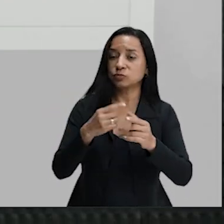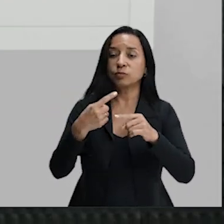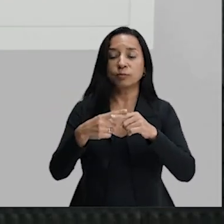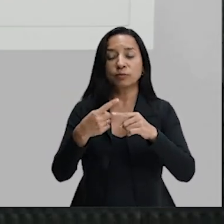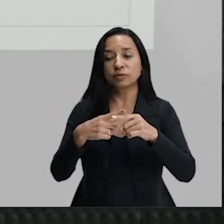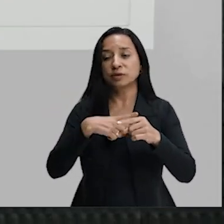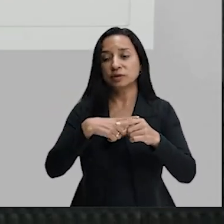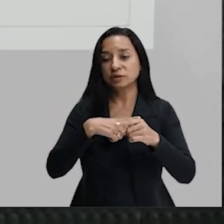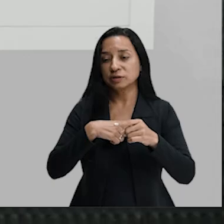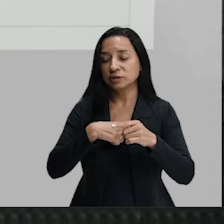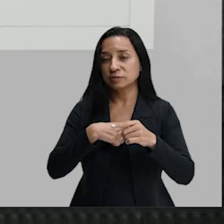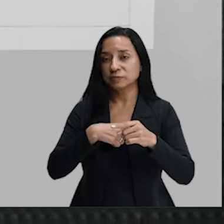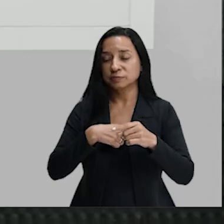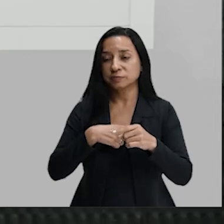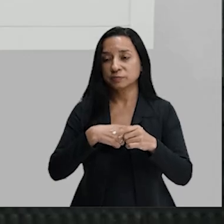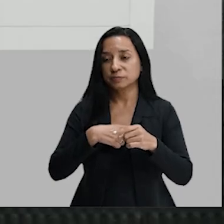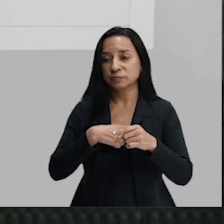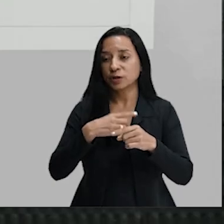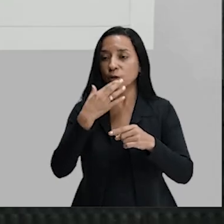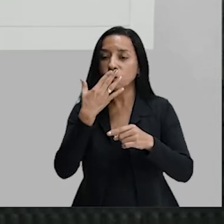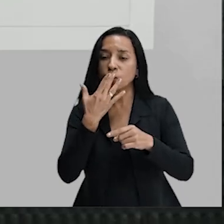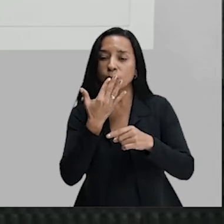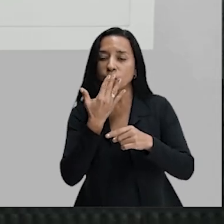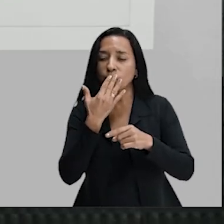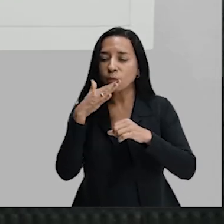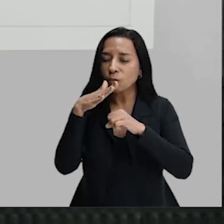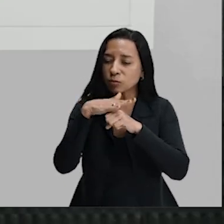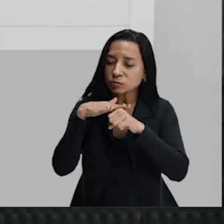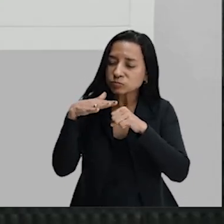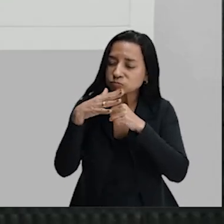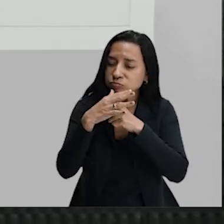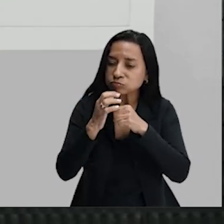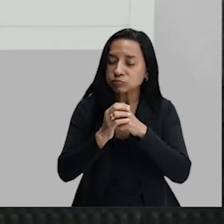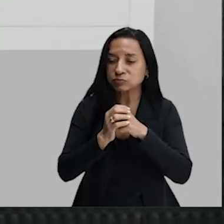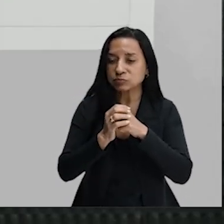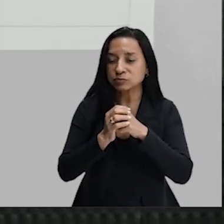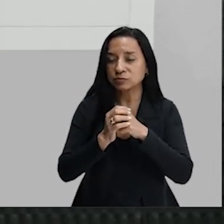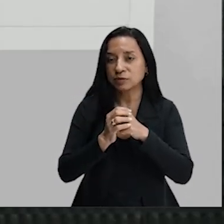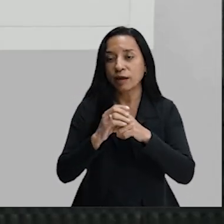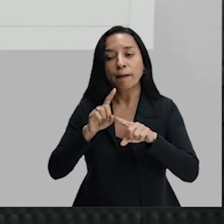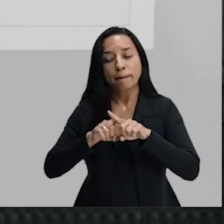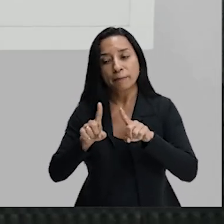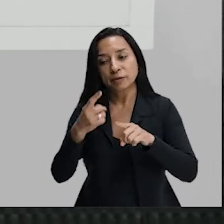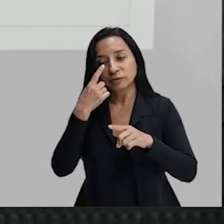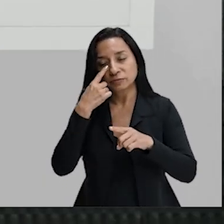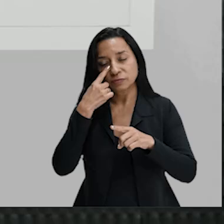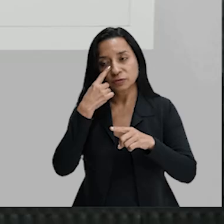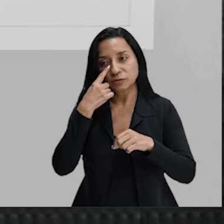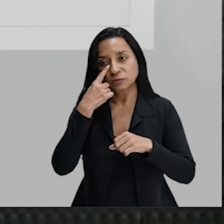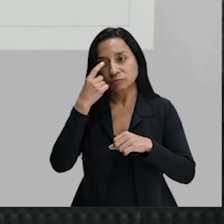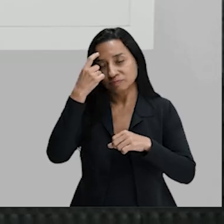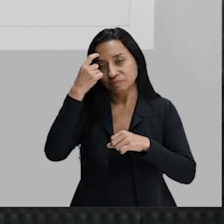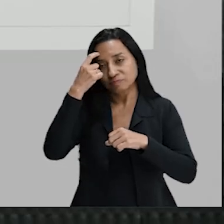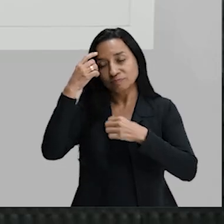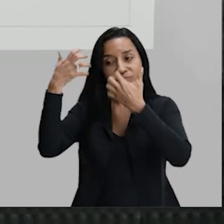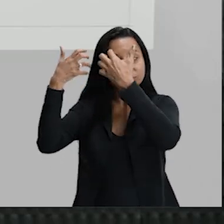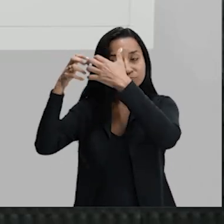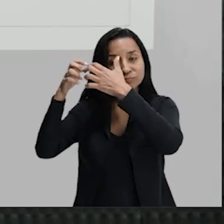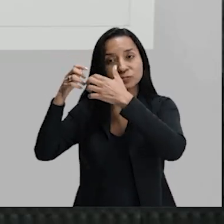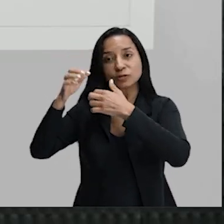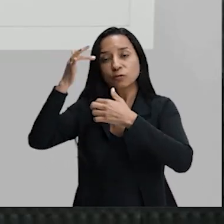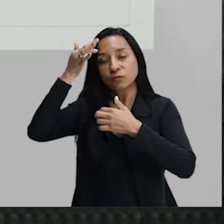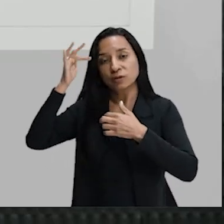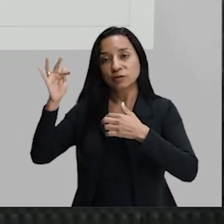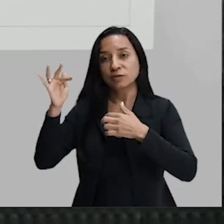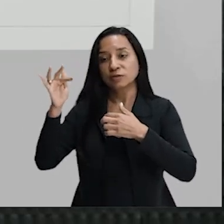ela tem uma série de cores, nuances, matizes, é meio complicado esse negócio. Mas veja só, a reflexão filosófica, eu vou